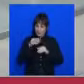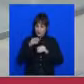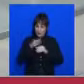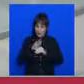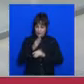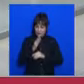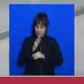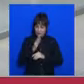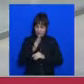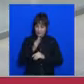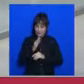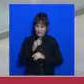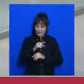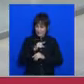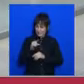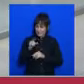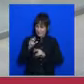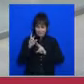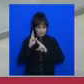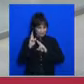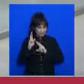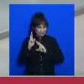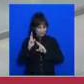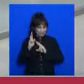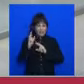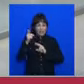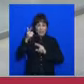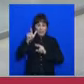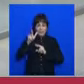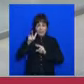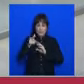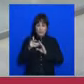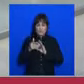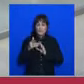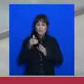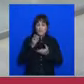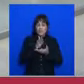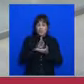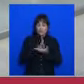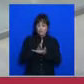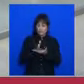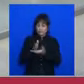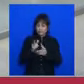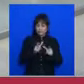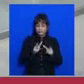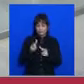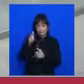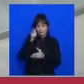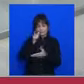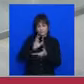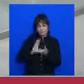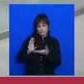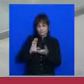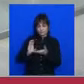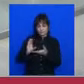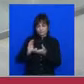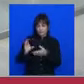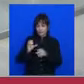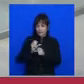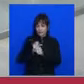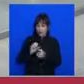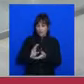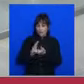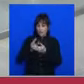Sena realizado, validado. Era o que você esperava? Após a apuração, você poderá saber de onde são as apostas vencedoras ou se o prêmio está